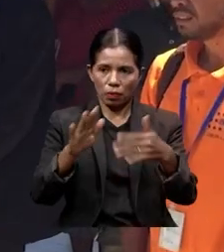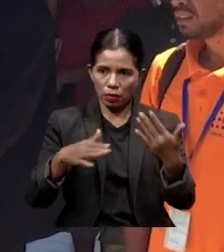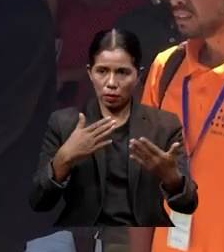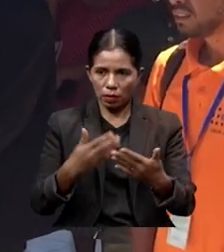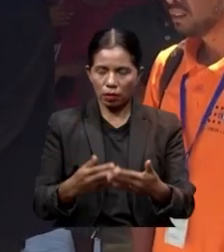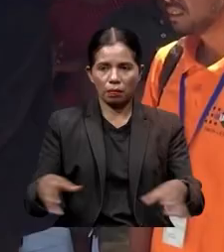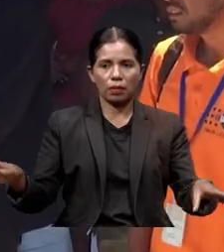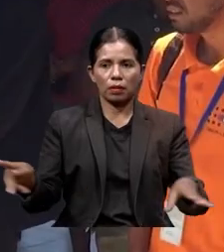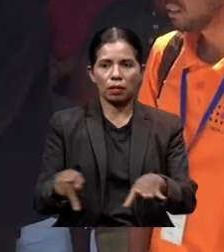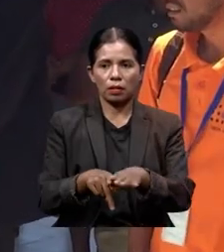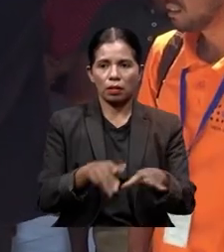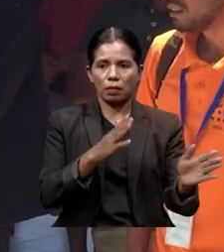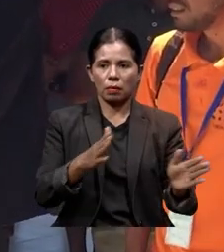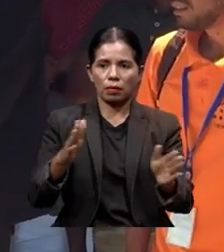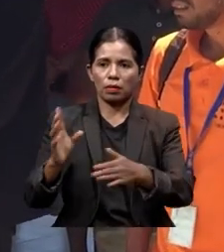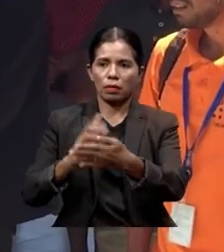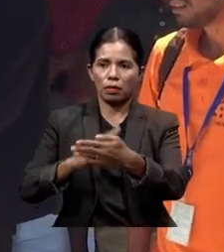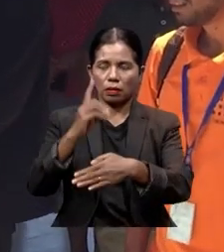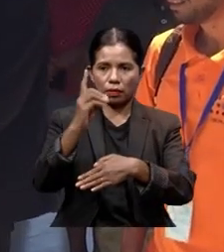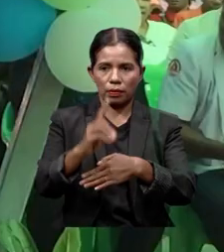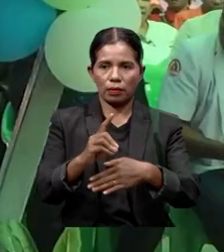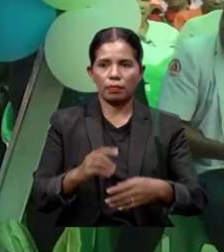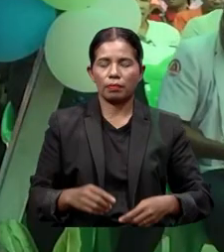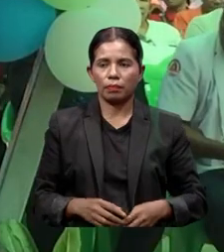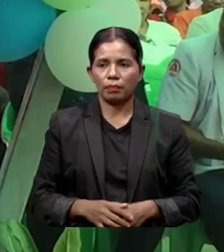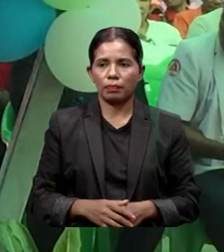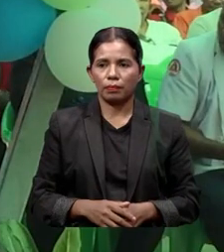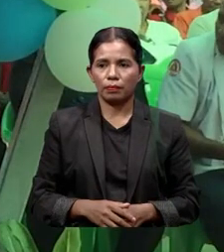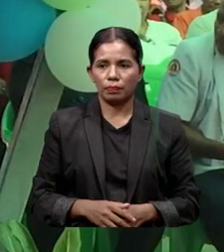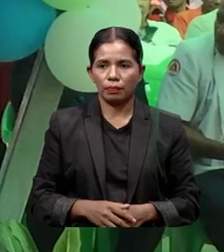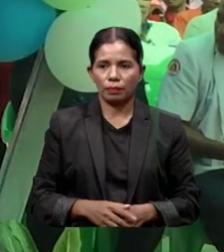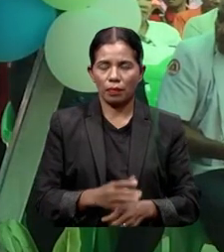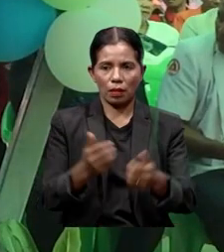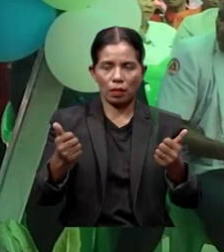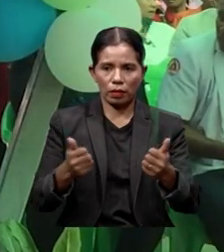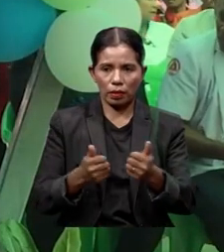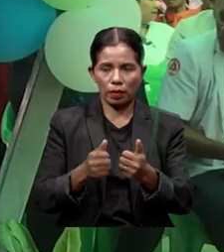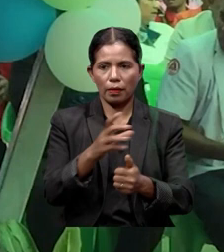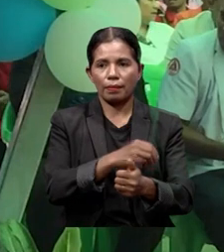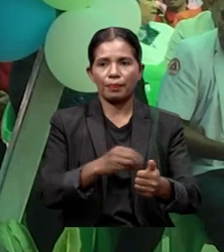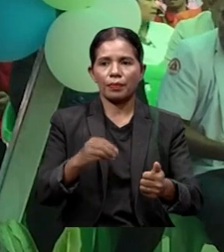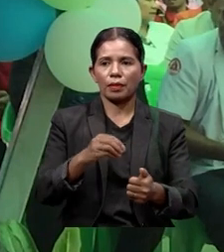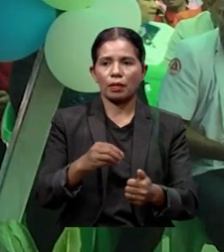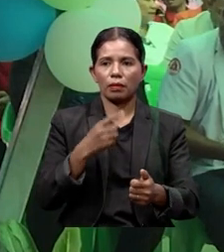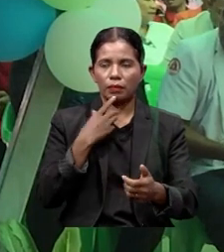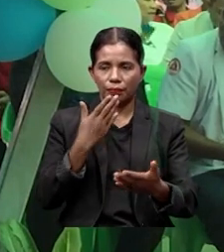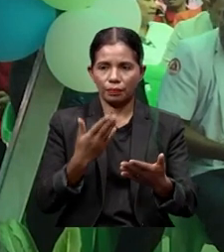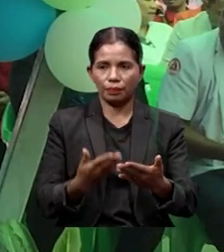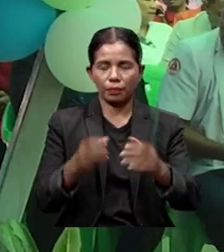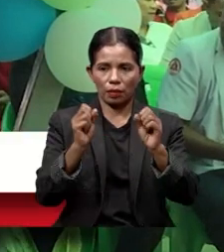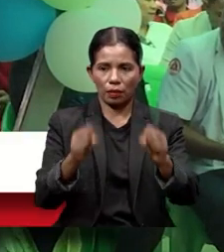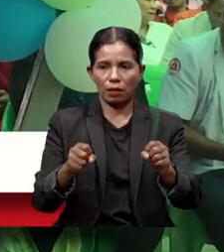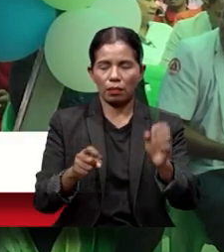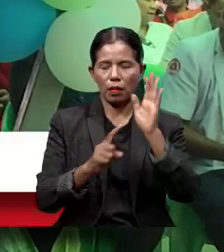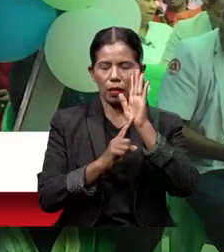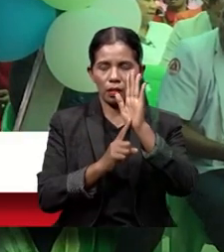horibele participe e o processo de desenvolvimento. Excelência, presidente, autoridade, sempre beleza e